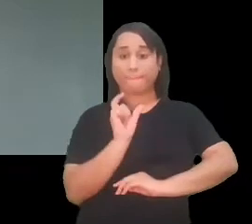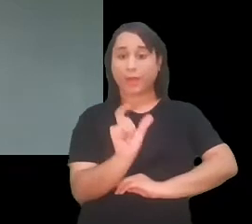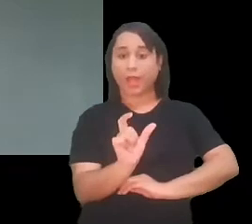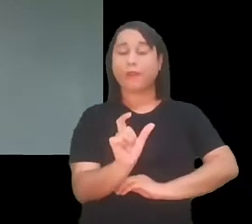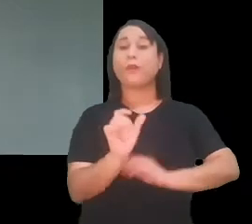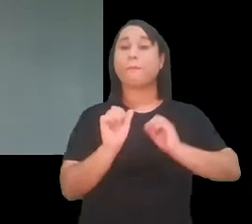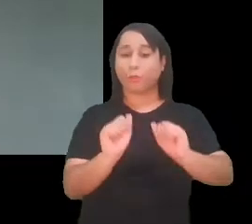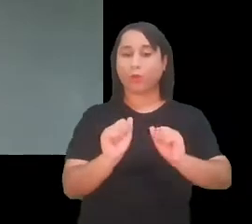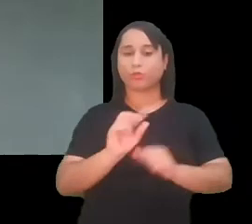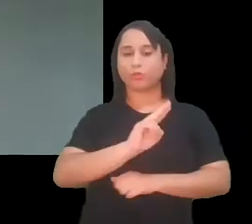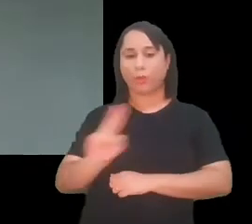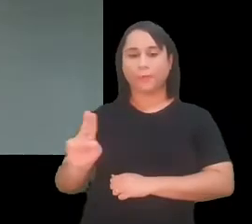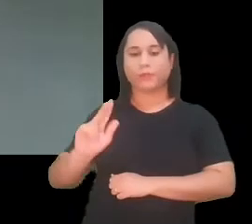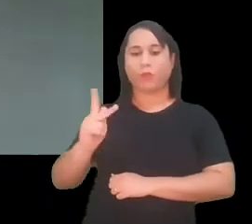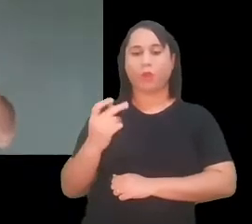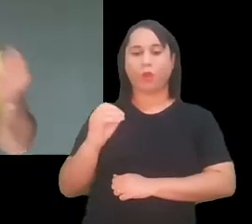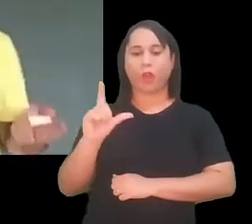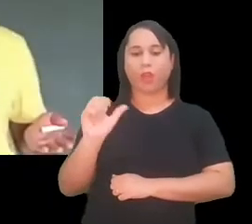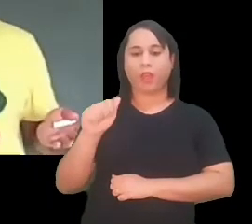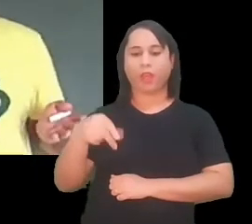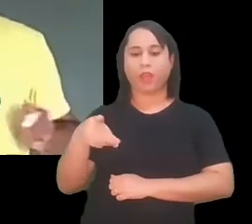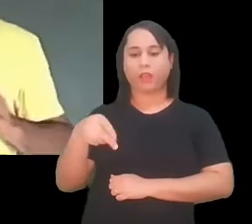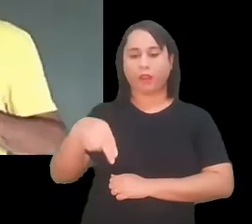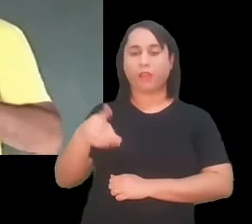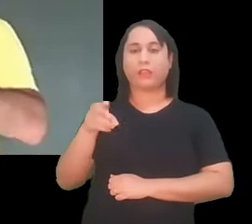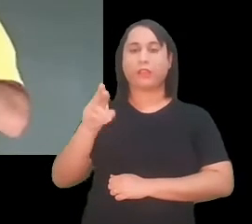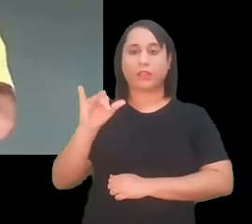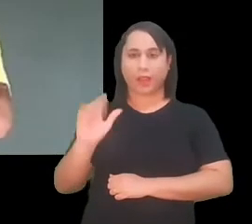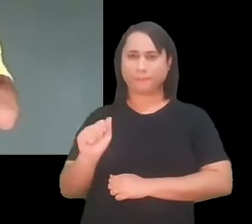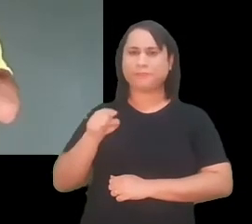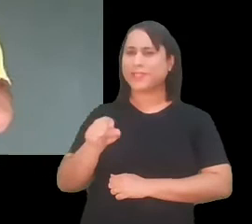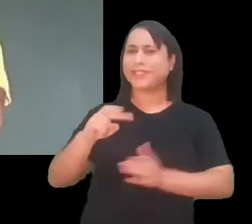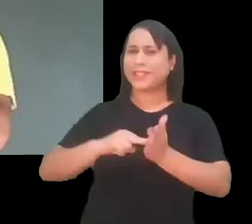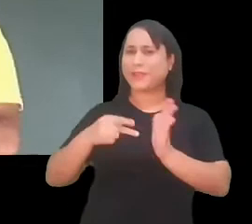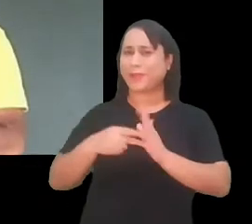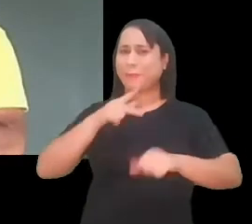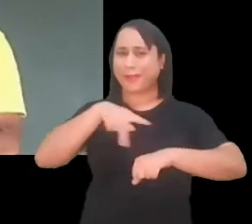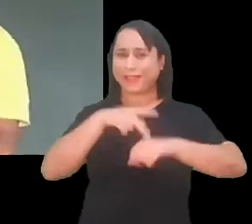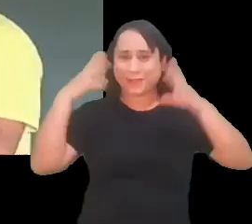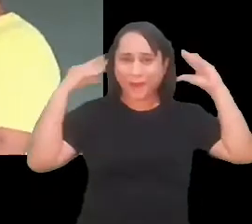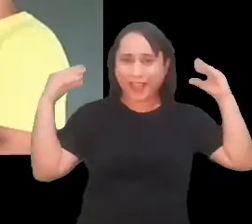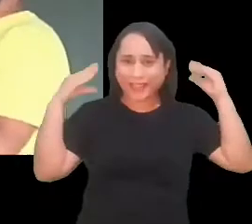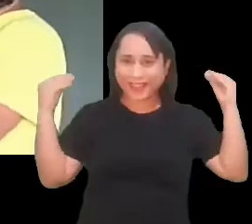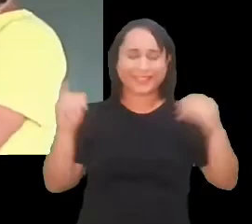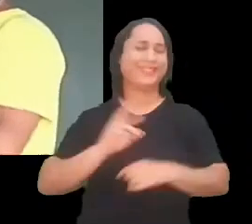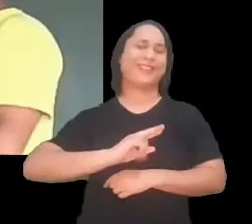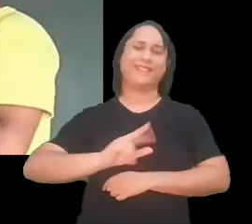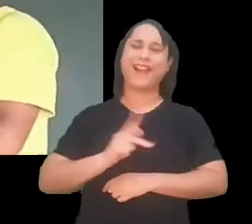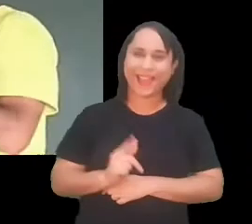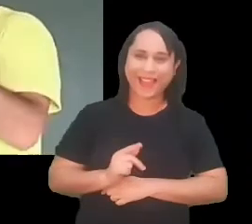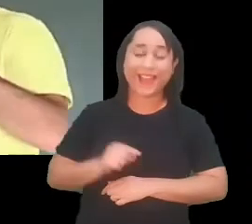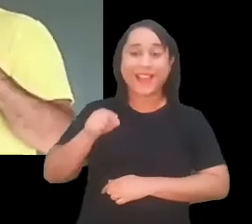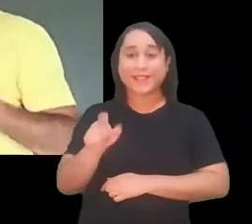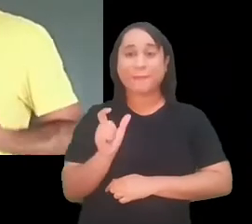sexo pode ser chamada também de holândrica, e como eu comentei na aula passada para vocês, holândrica não tem nada a ver com Holanda, né?